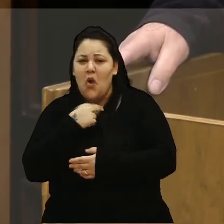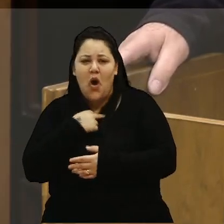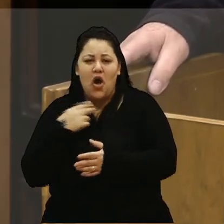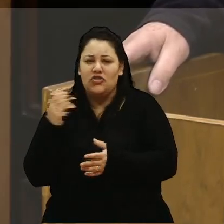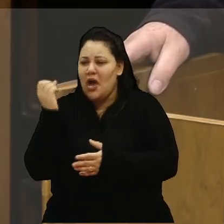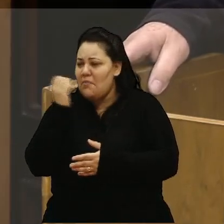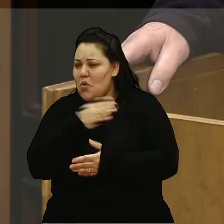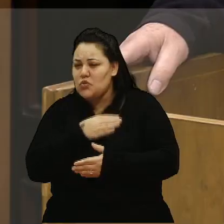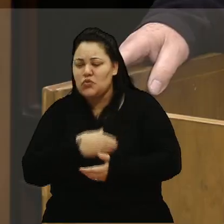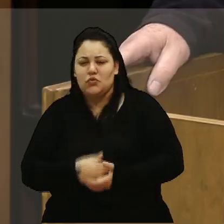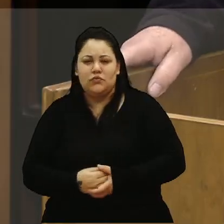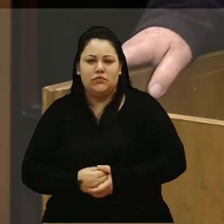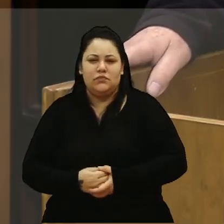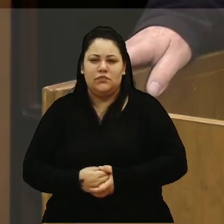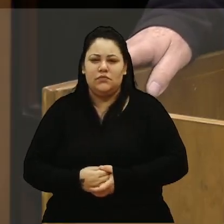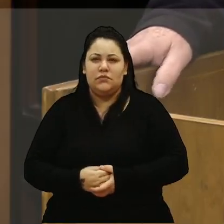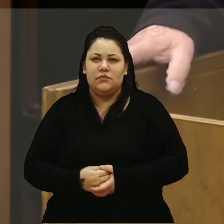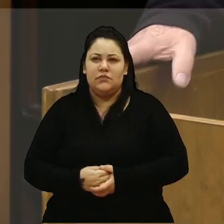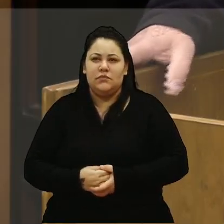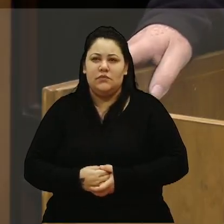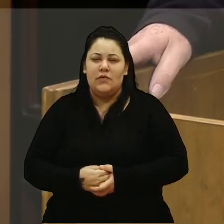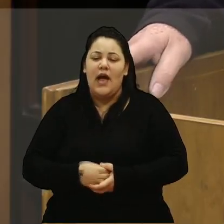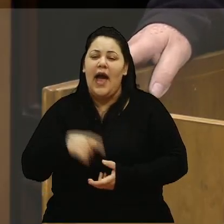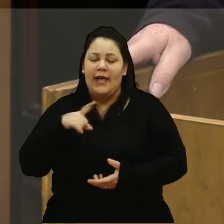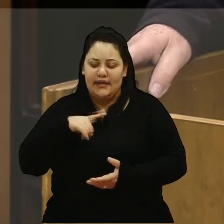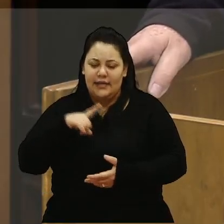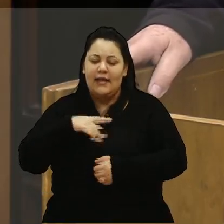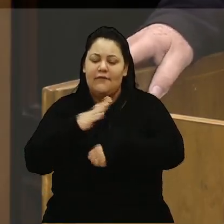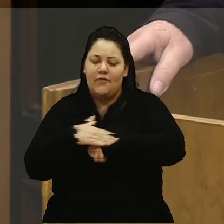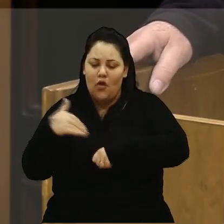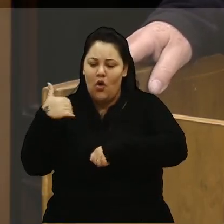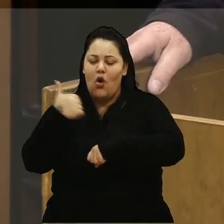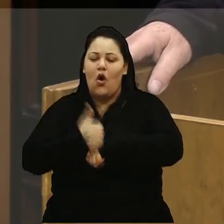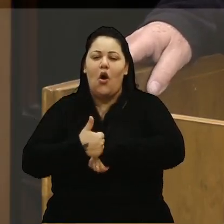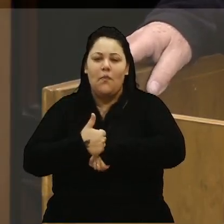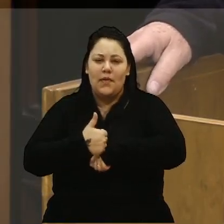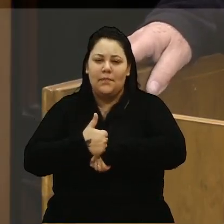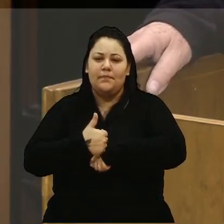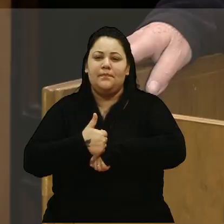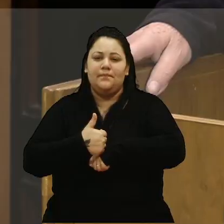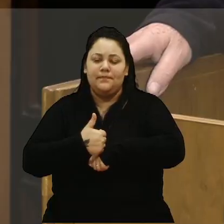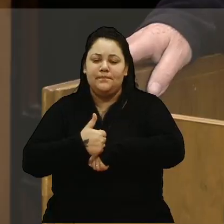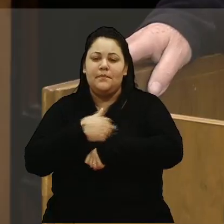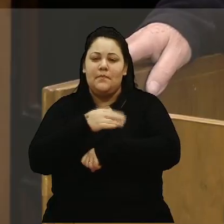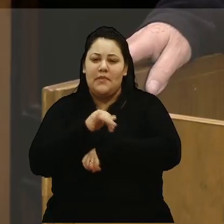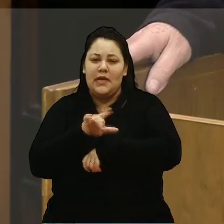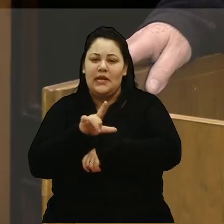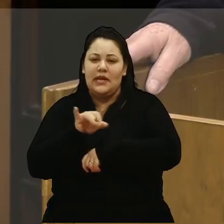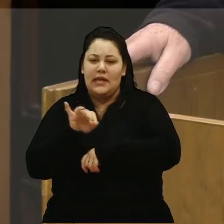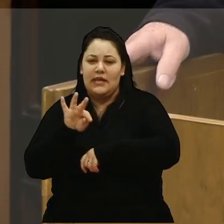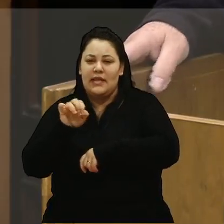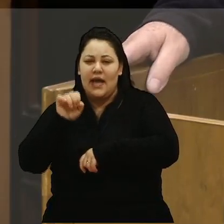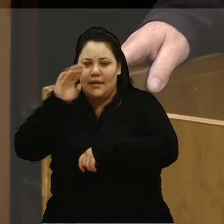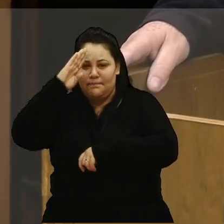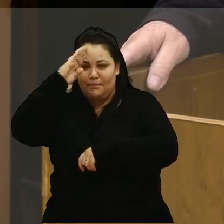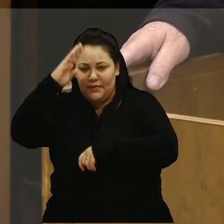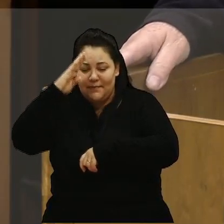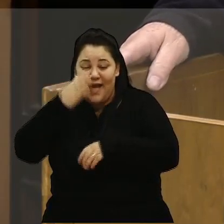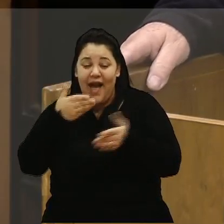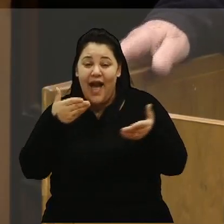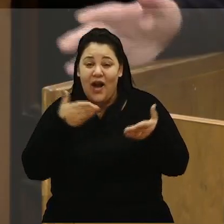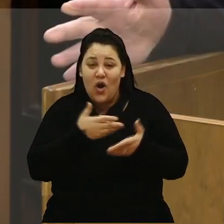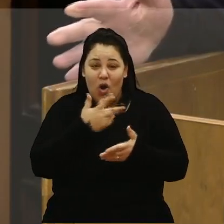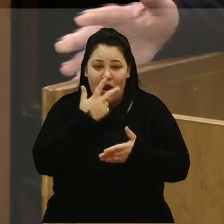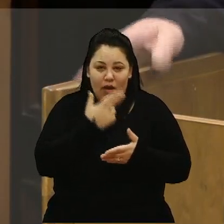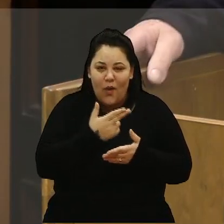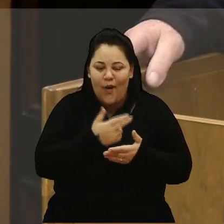explorar. E com isso deu o golpe militar. Uma parte, vereador. Agora a mesma coisa, né?